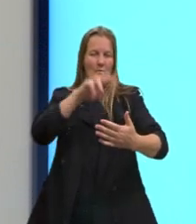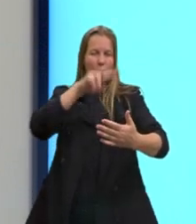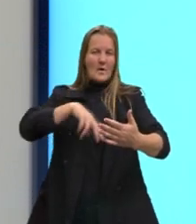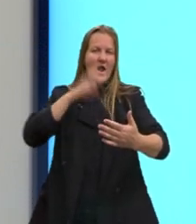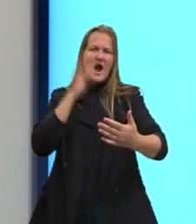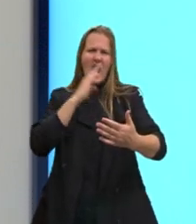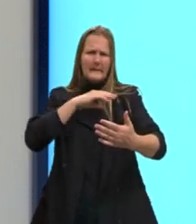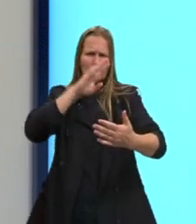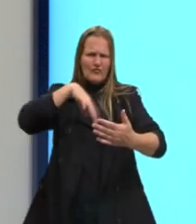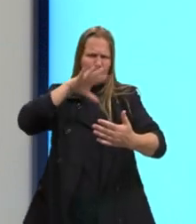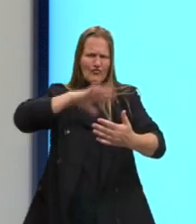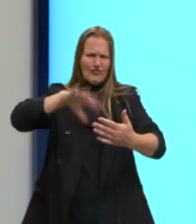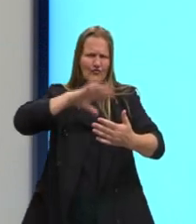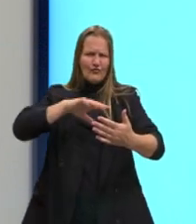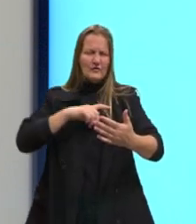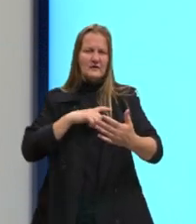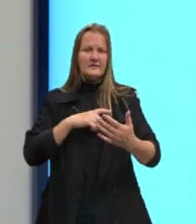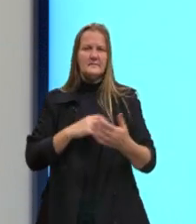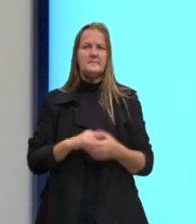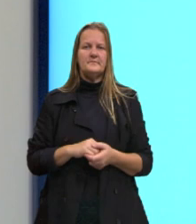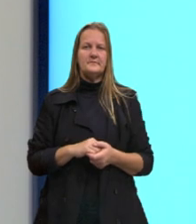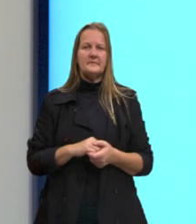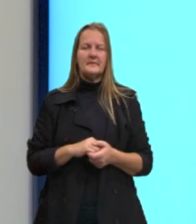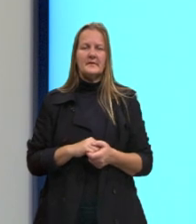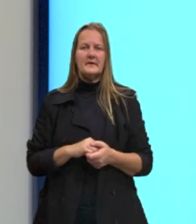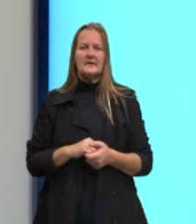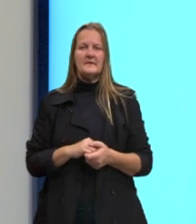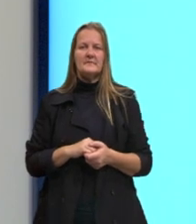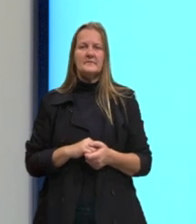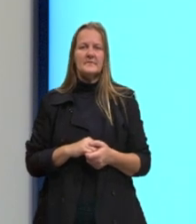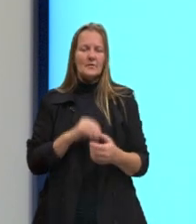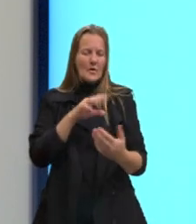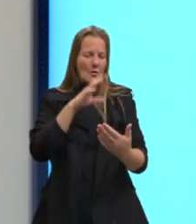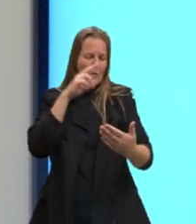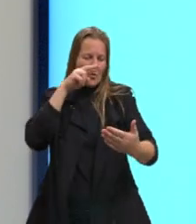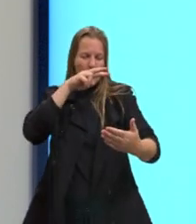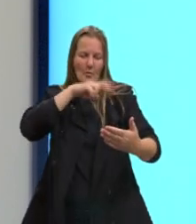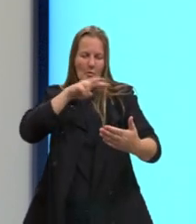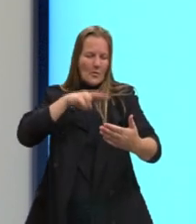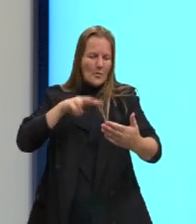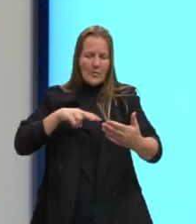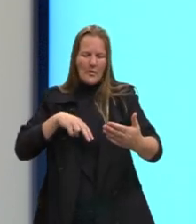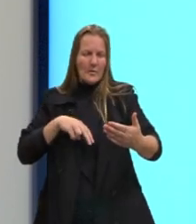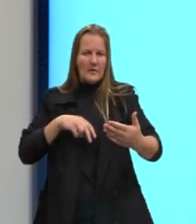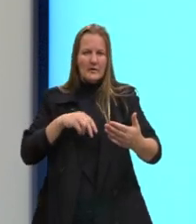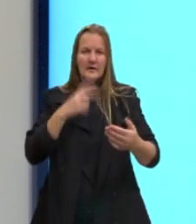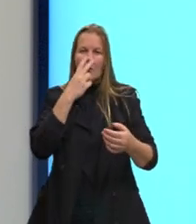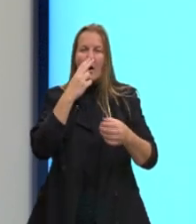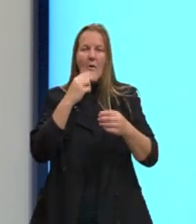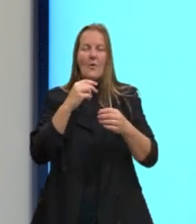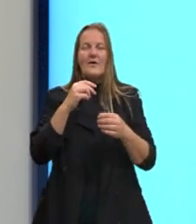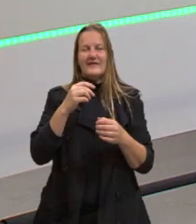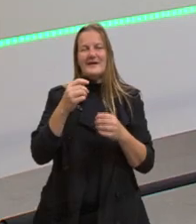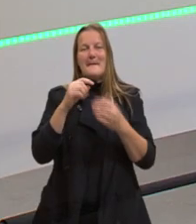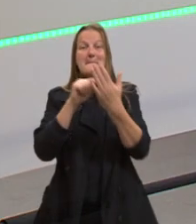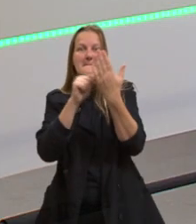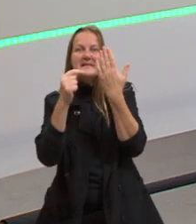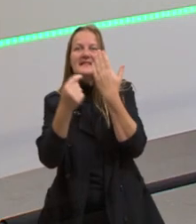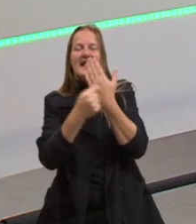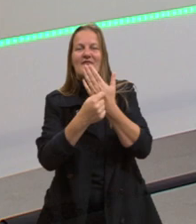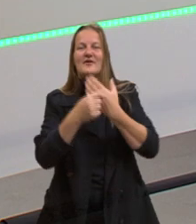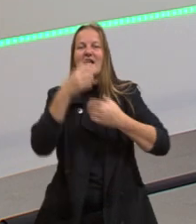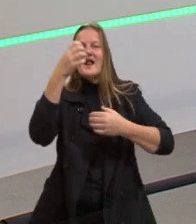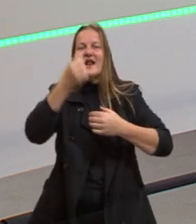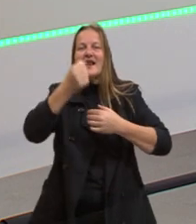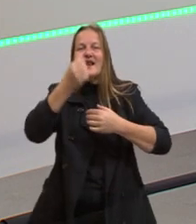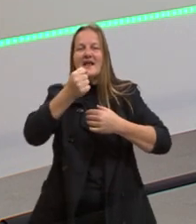que significa exatamente essa questão assim eu vou tirar a nata por cima nata do leite Isso é questão literal e muito antiga